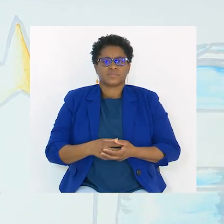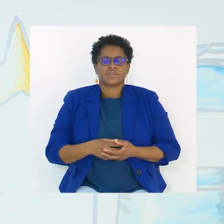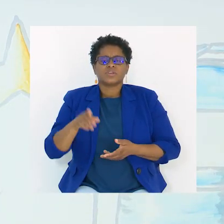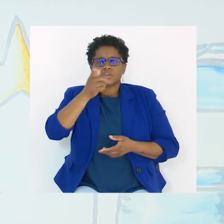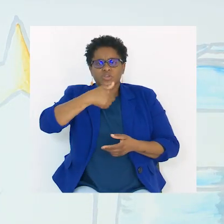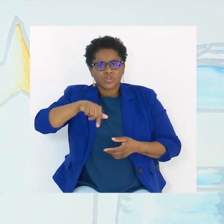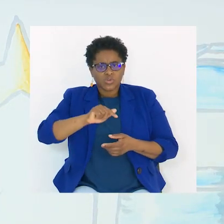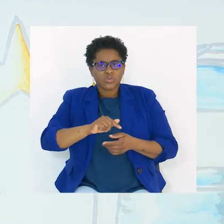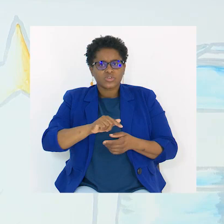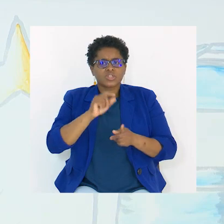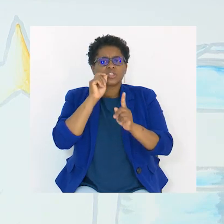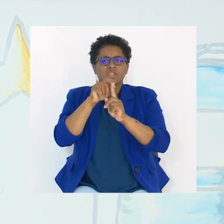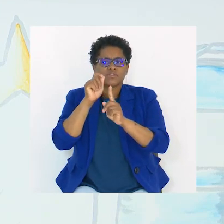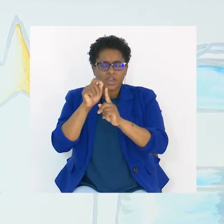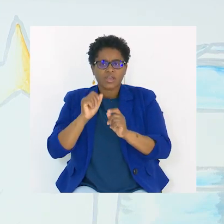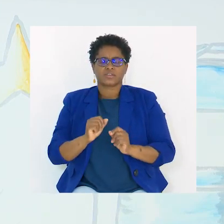nós identificássemos